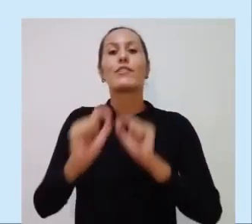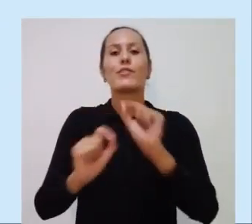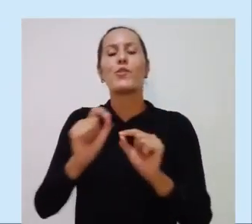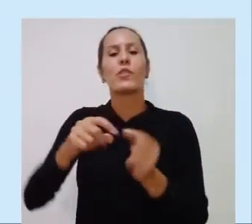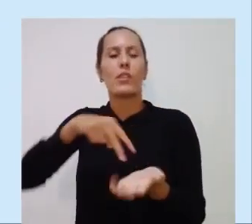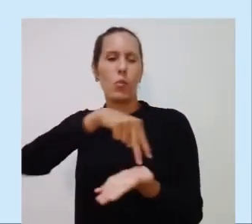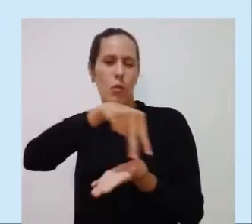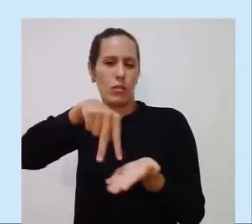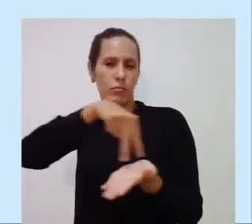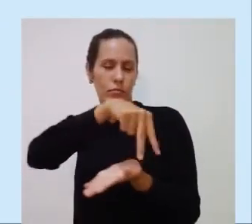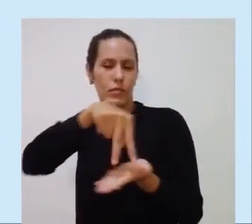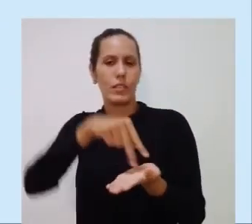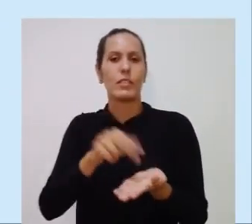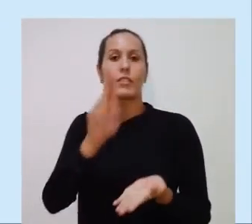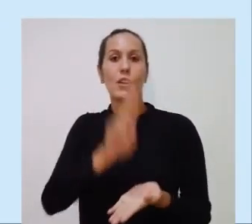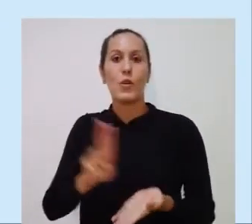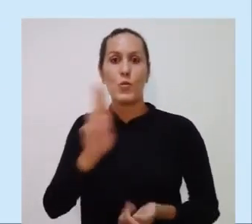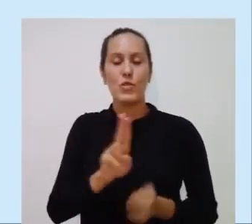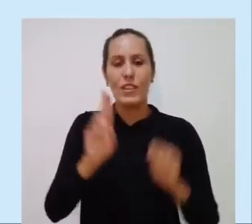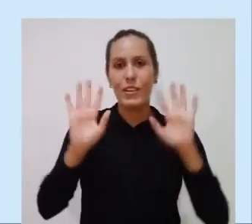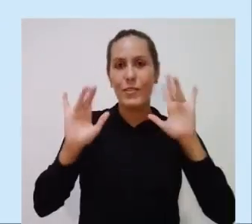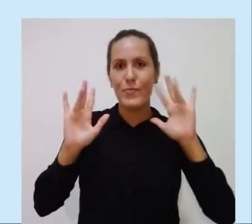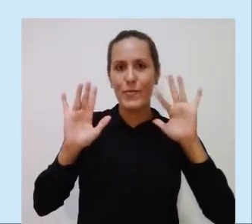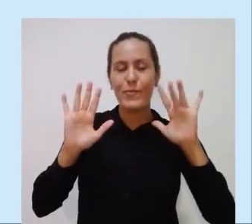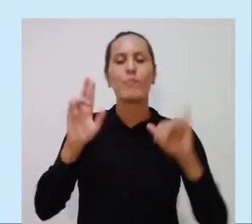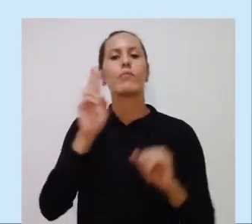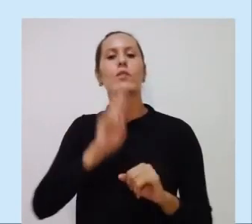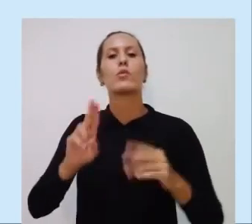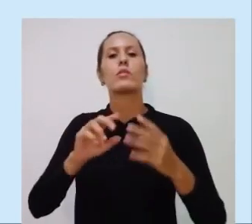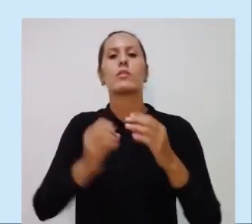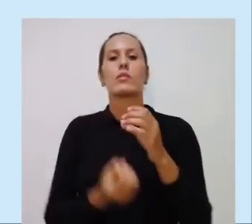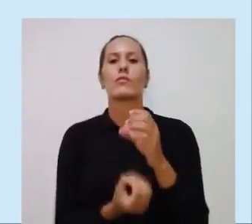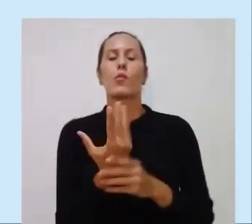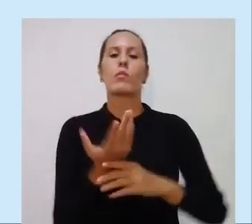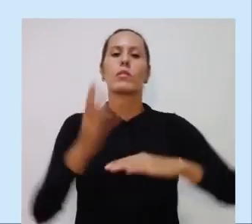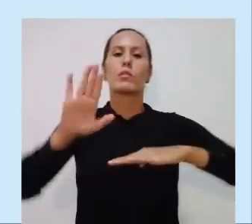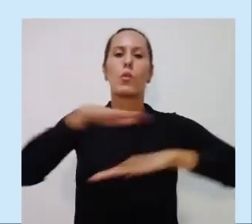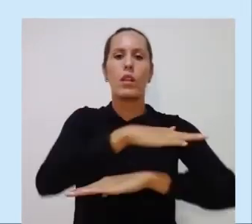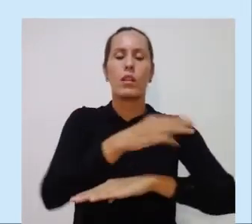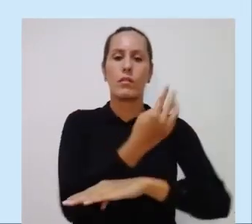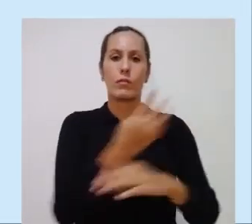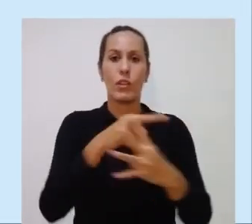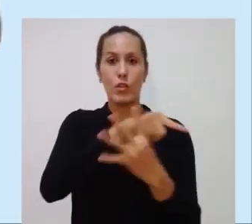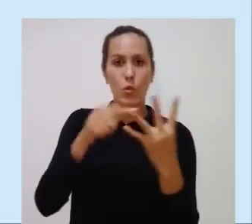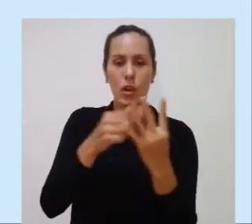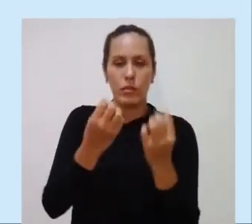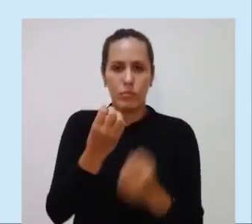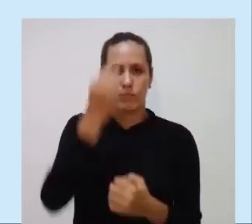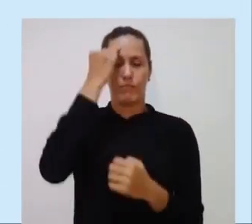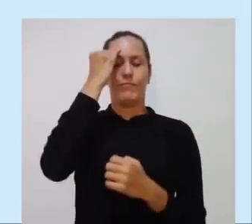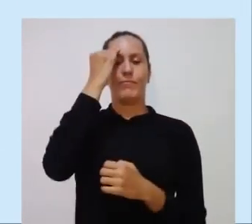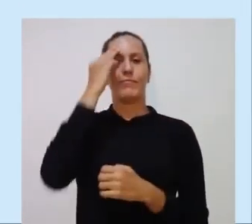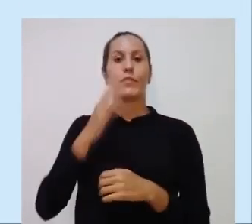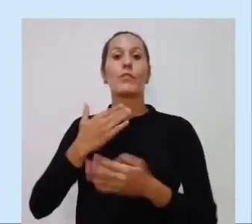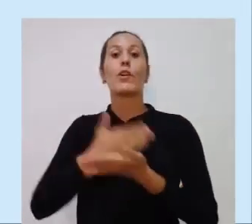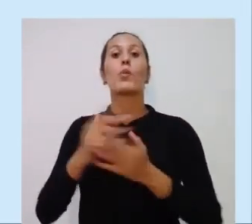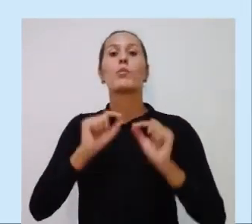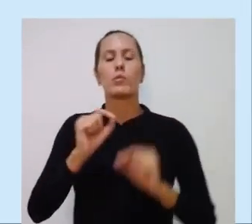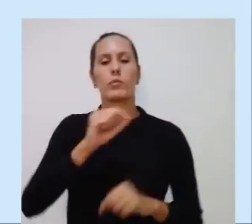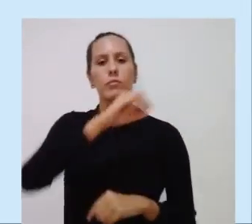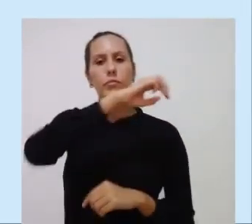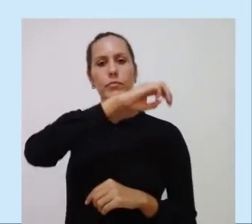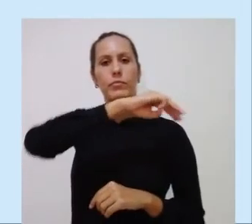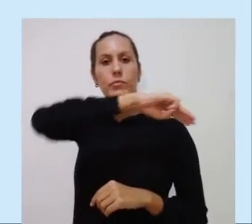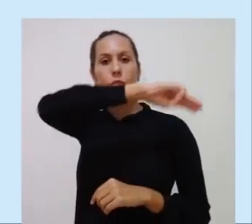de uma dancinha, tá? Usando as mãos, para a gente conseguir decorar as 4 porções aí do relevo, tá? Então, a gente vai começar aqui